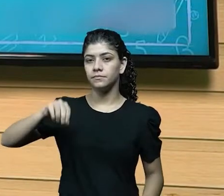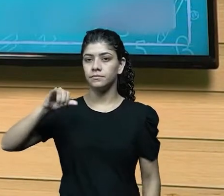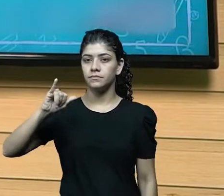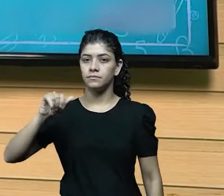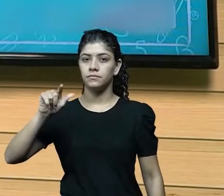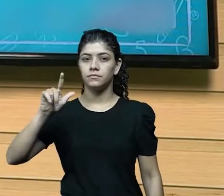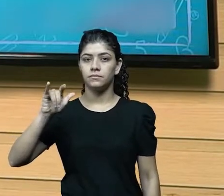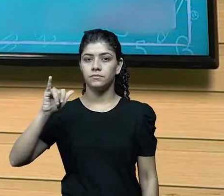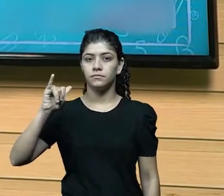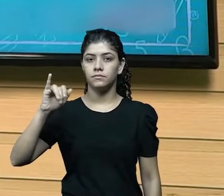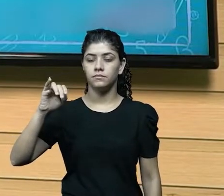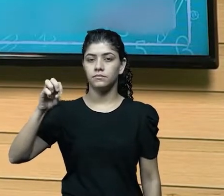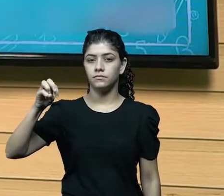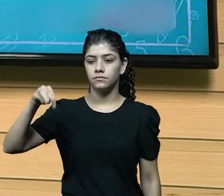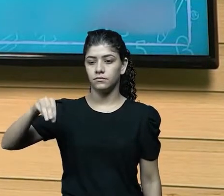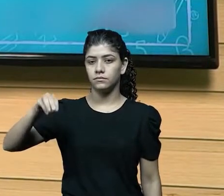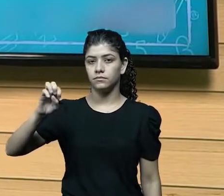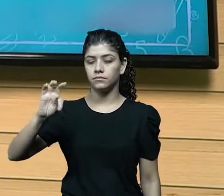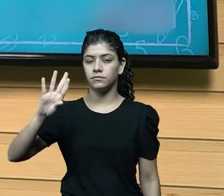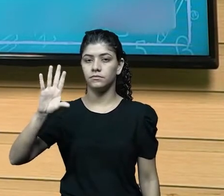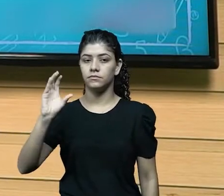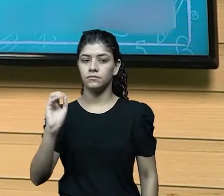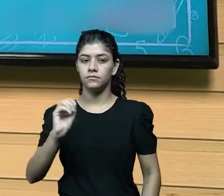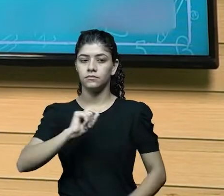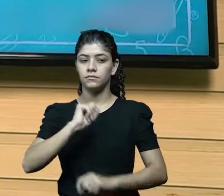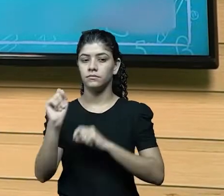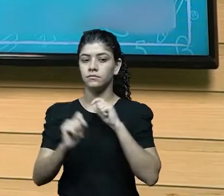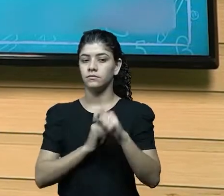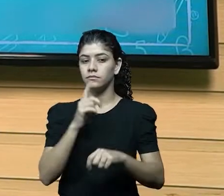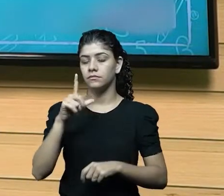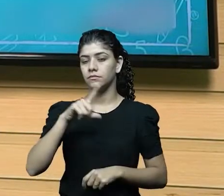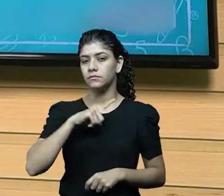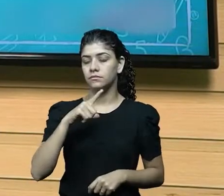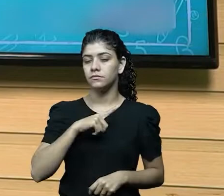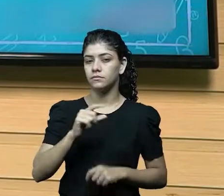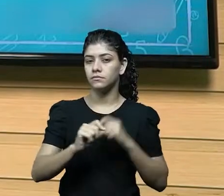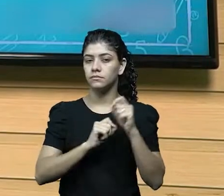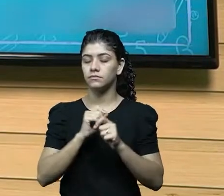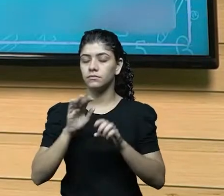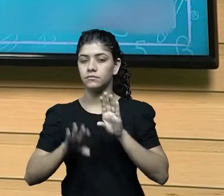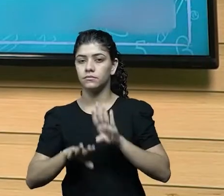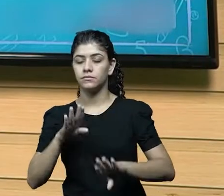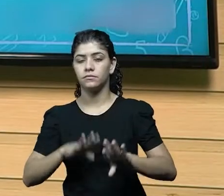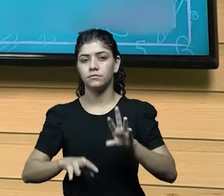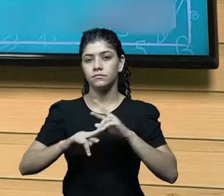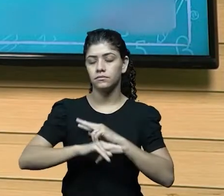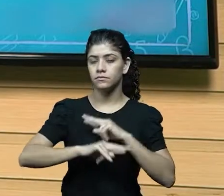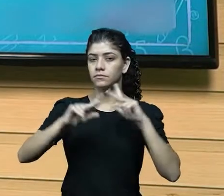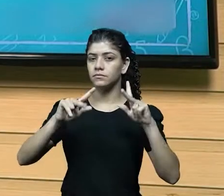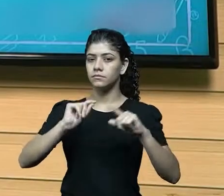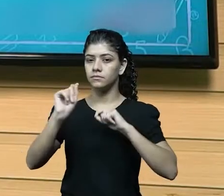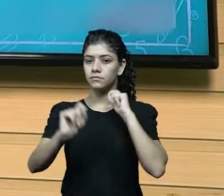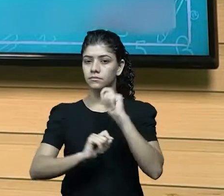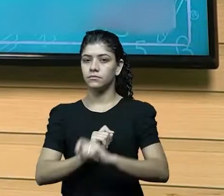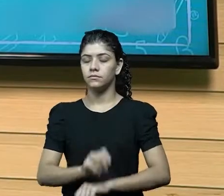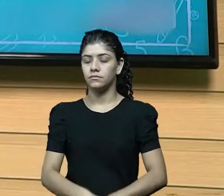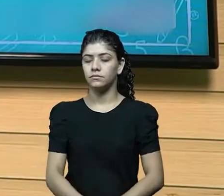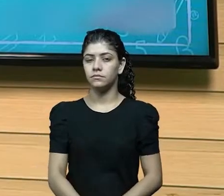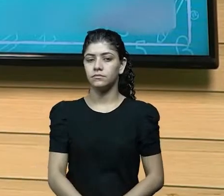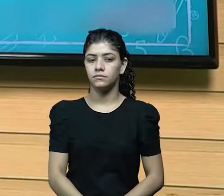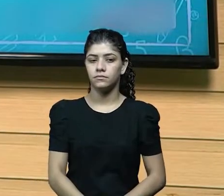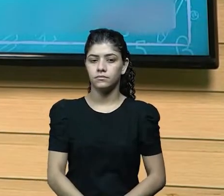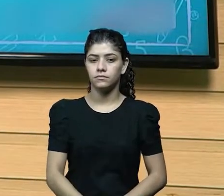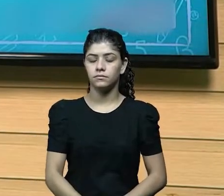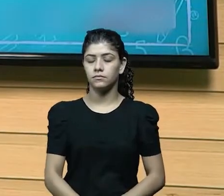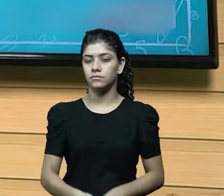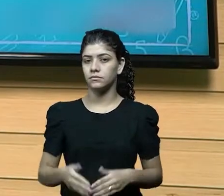muito grande. Só para que nós tenhamos essa ideia da diferença que é, a